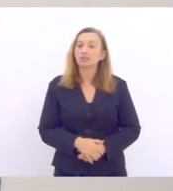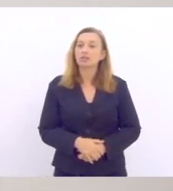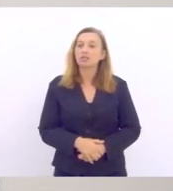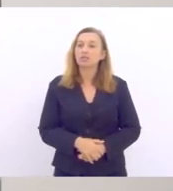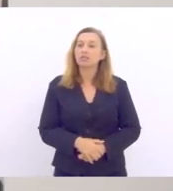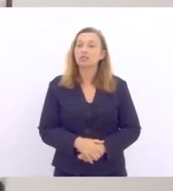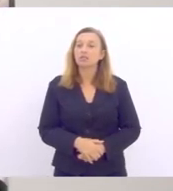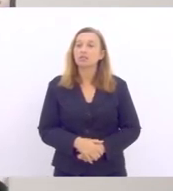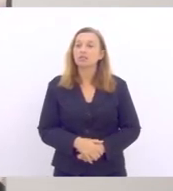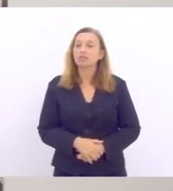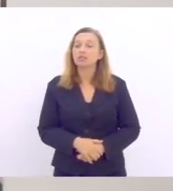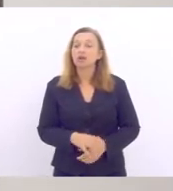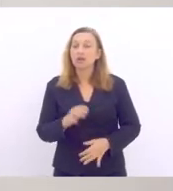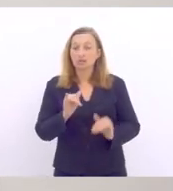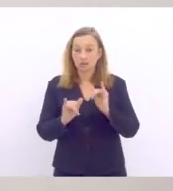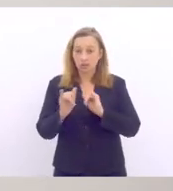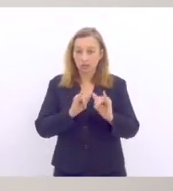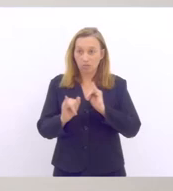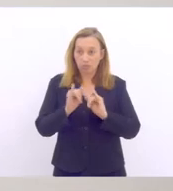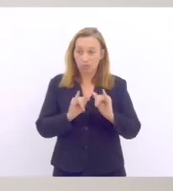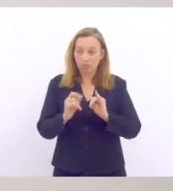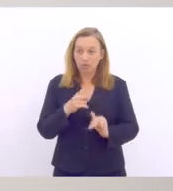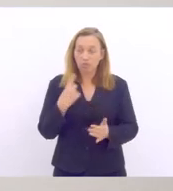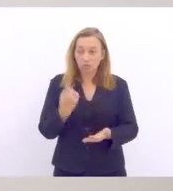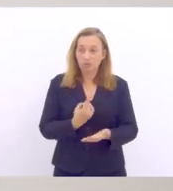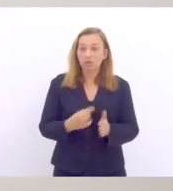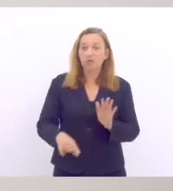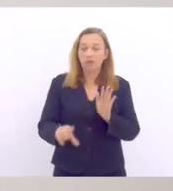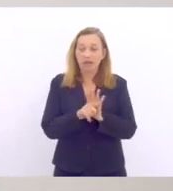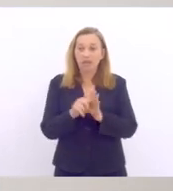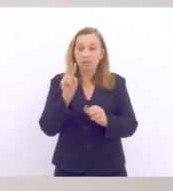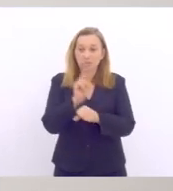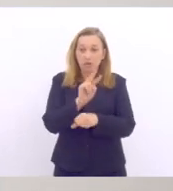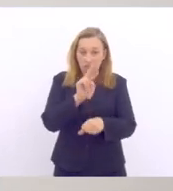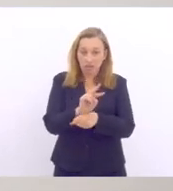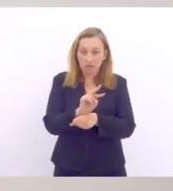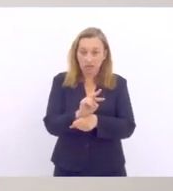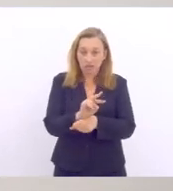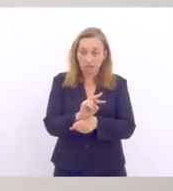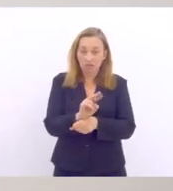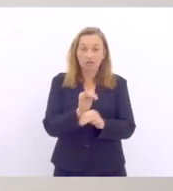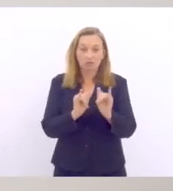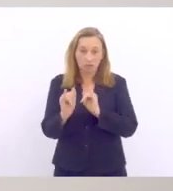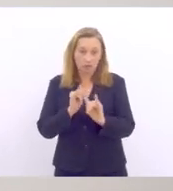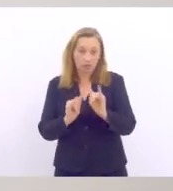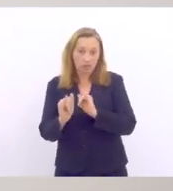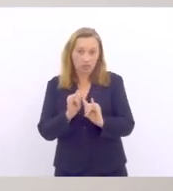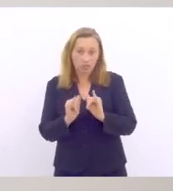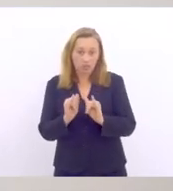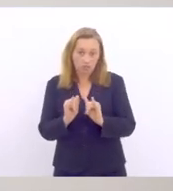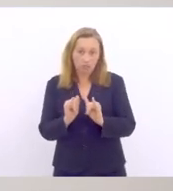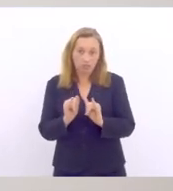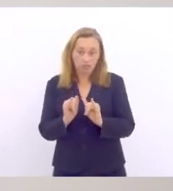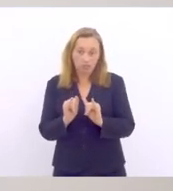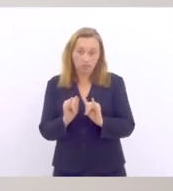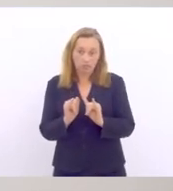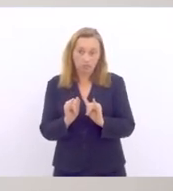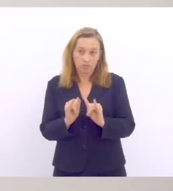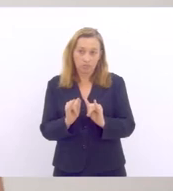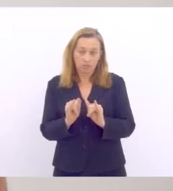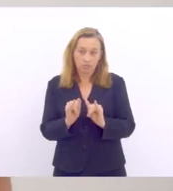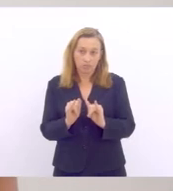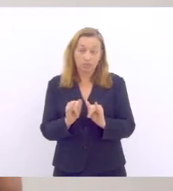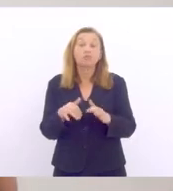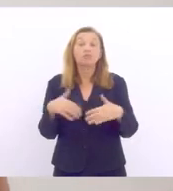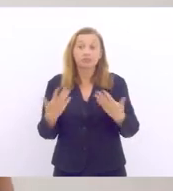questão do vazamento de dados, nós somos regidos pela Lei de Proteção de Dados, tá? Lei Geral de Proteção de Dados.